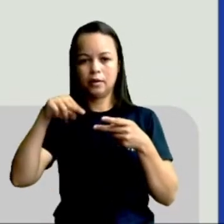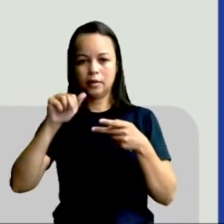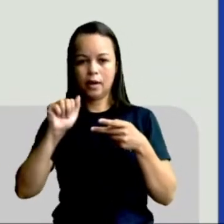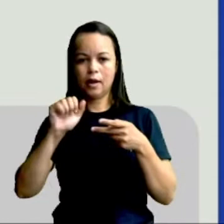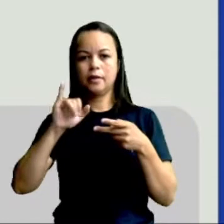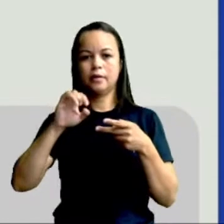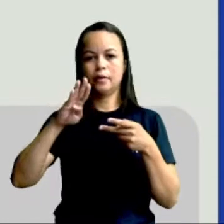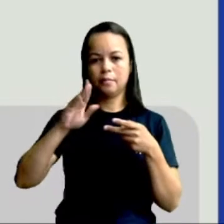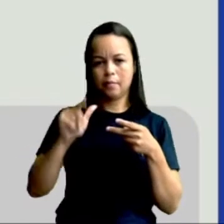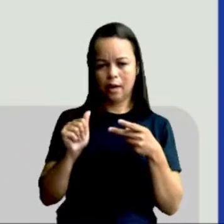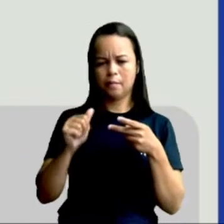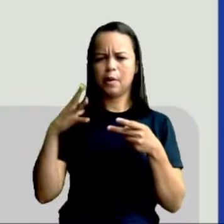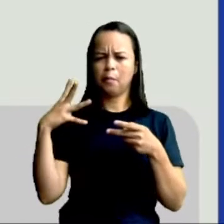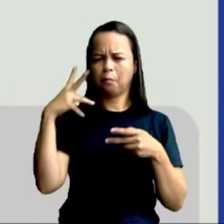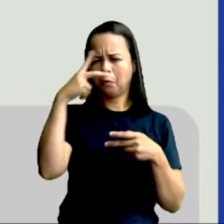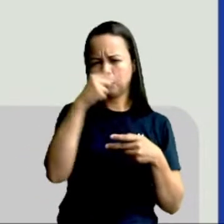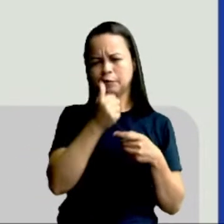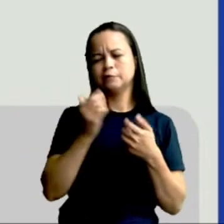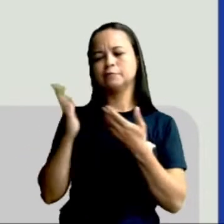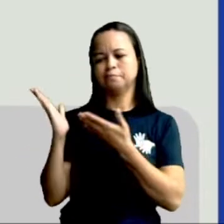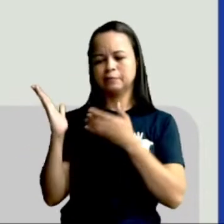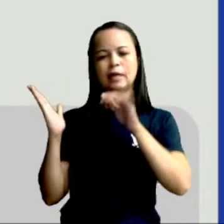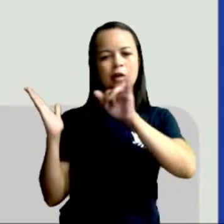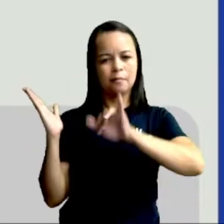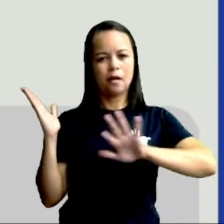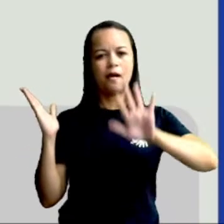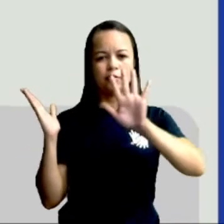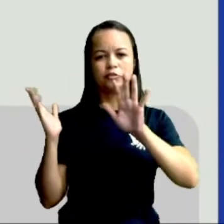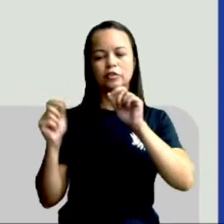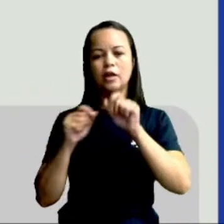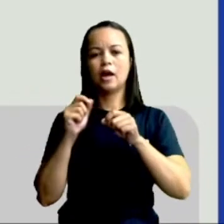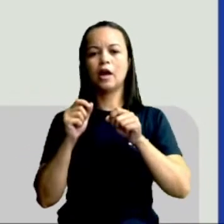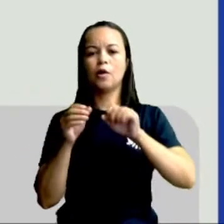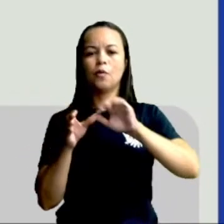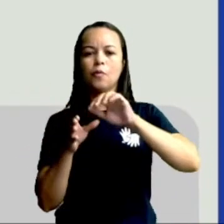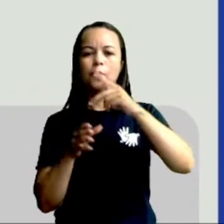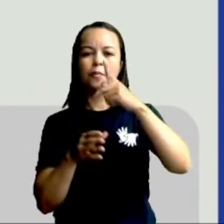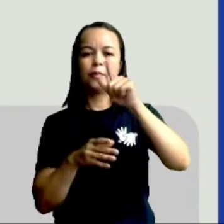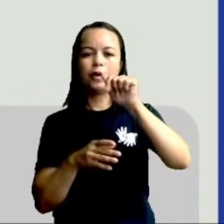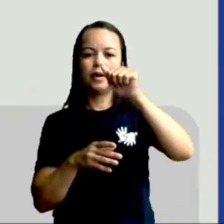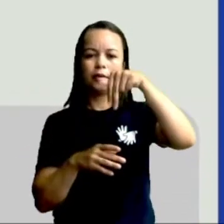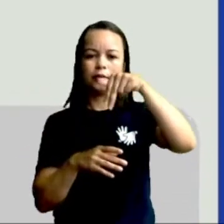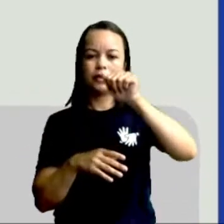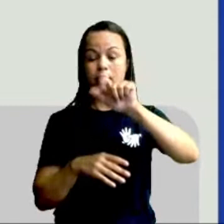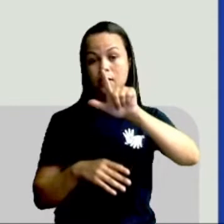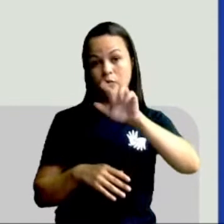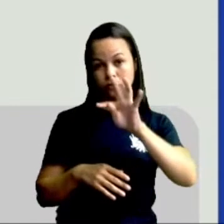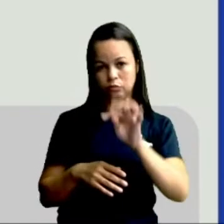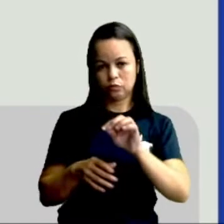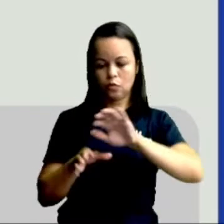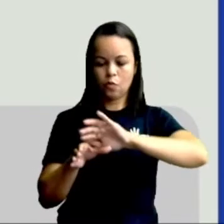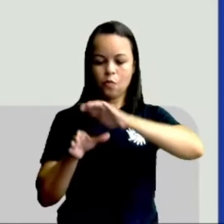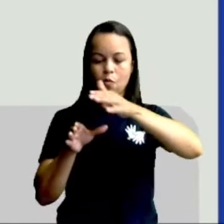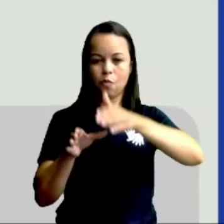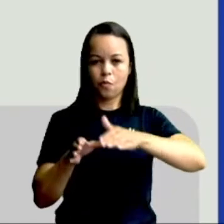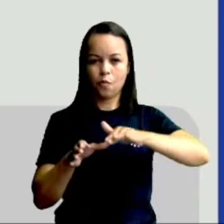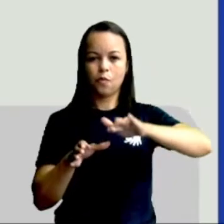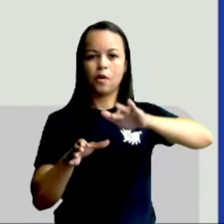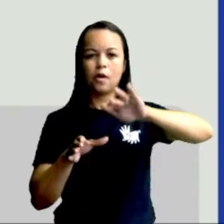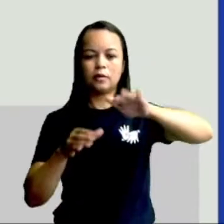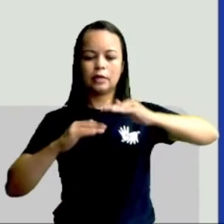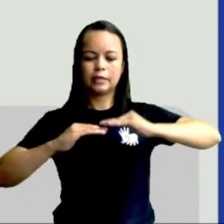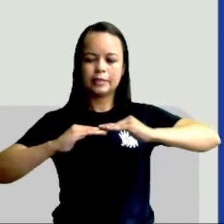ó. Tá vendo essa imagem aí? Pronto. É um planalto, ou seja, uma elevação maiorzinha que, ó,